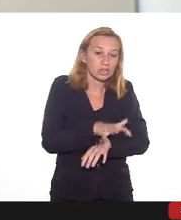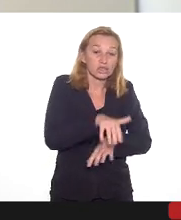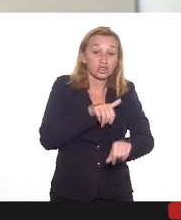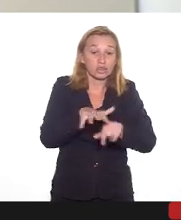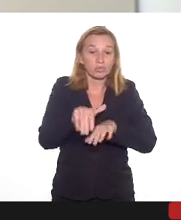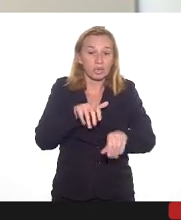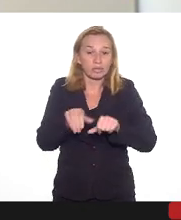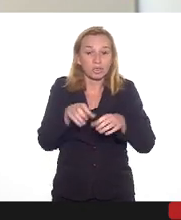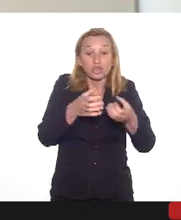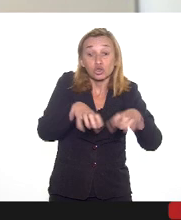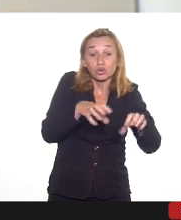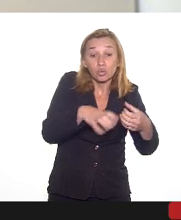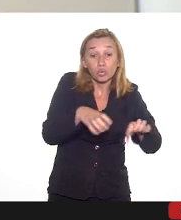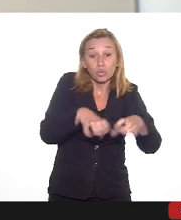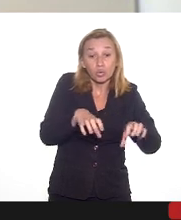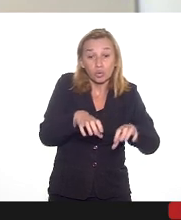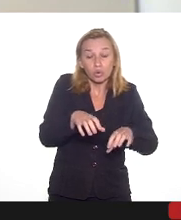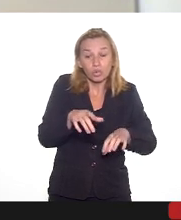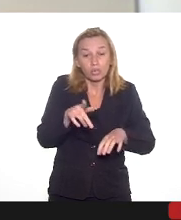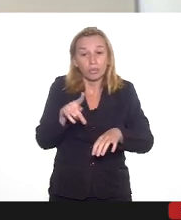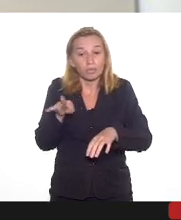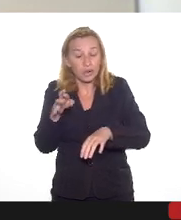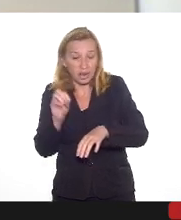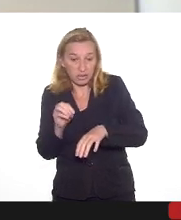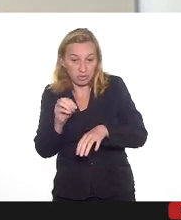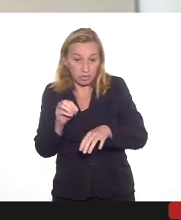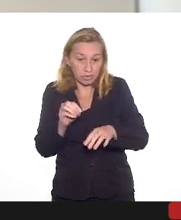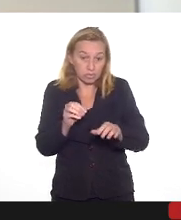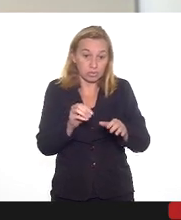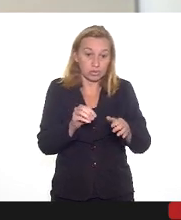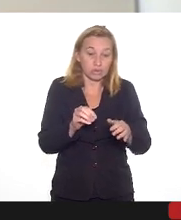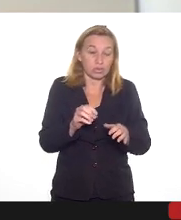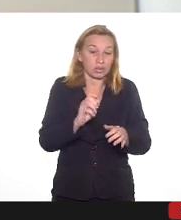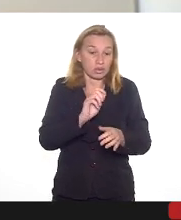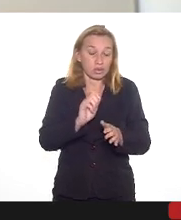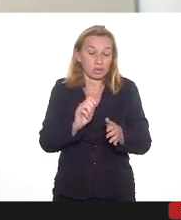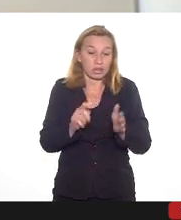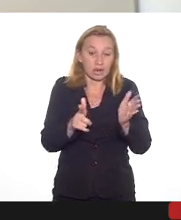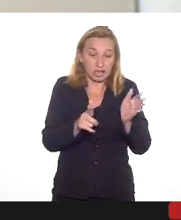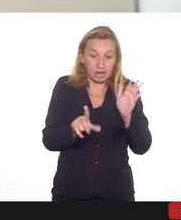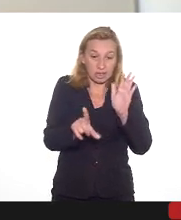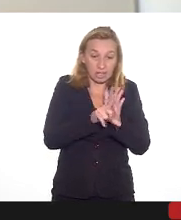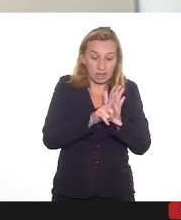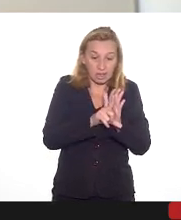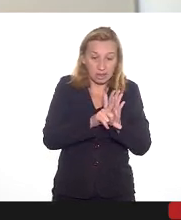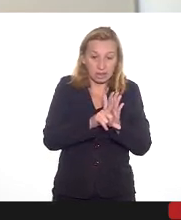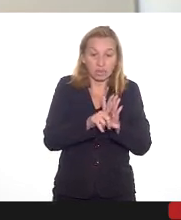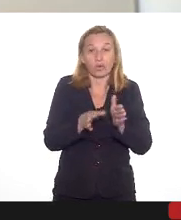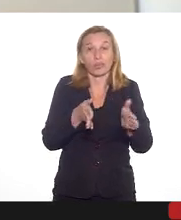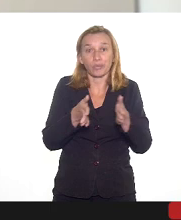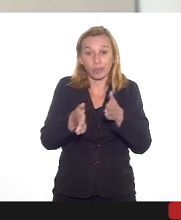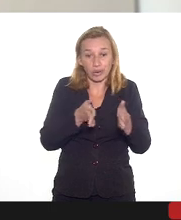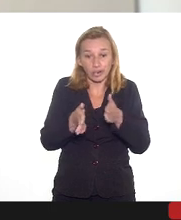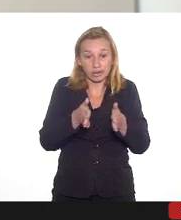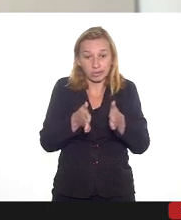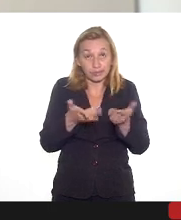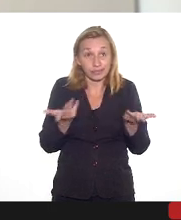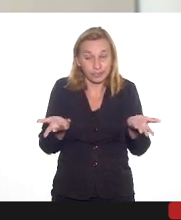de concursos prévios ao regime, mas que pela legislação do regime estariam com seus prazos